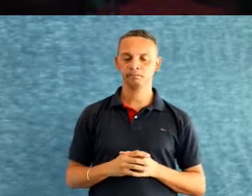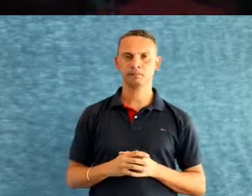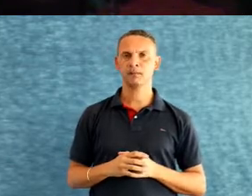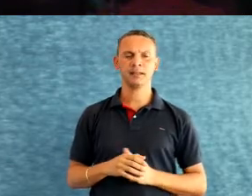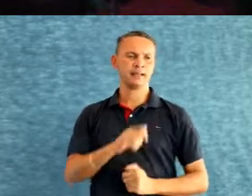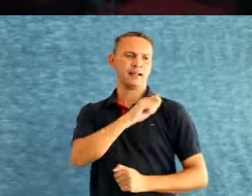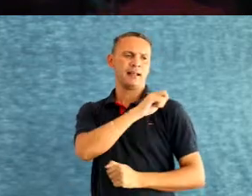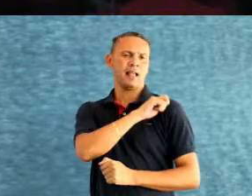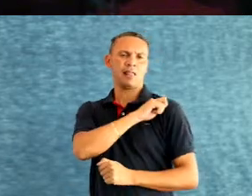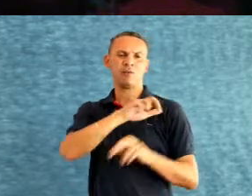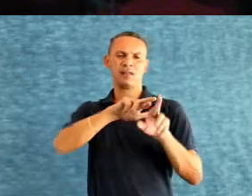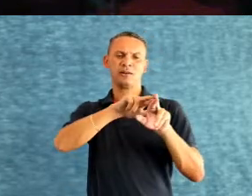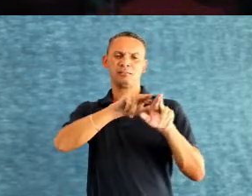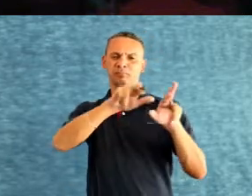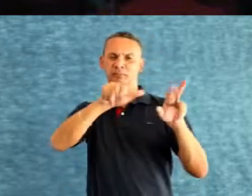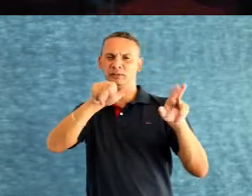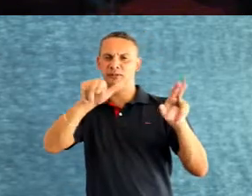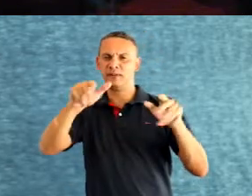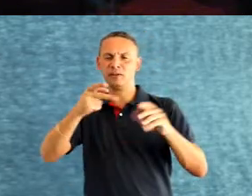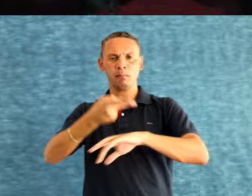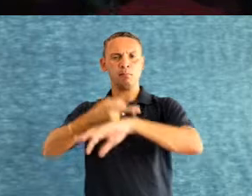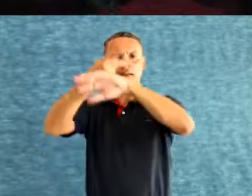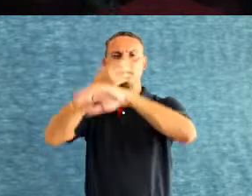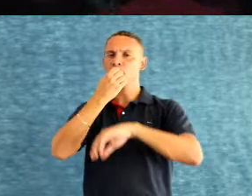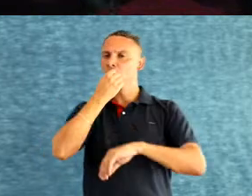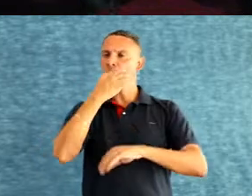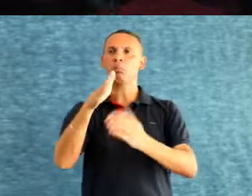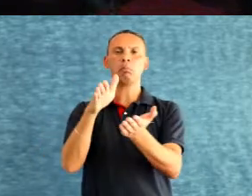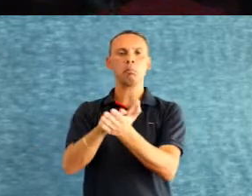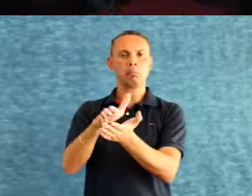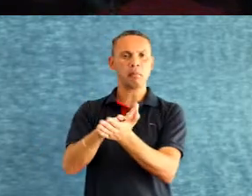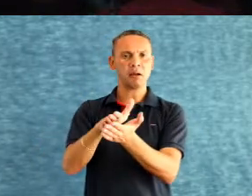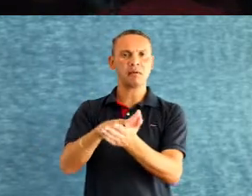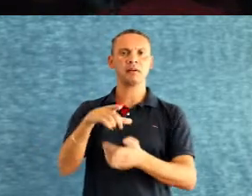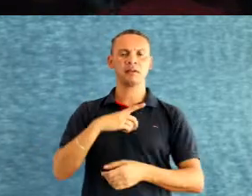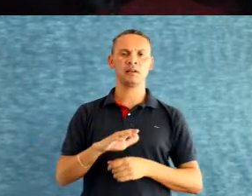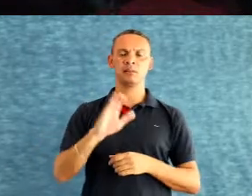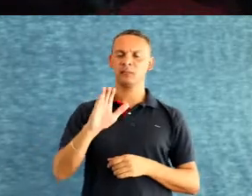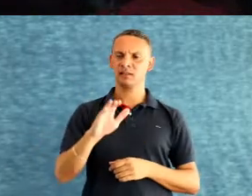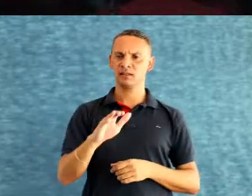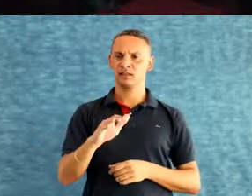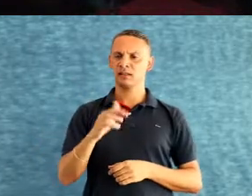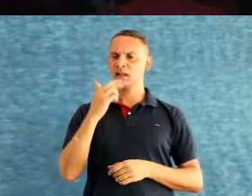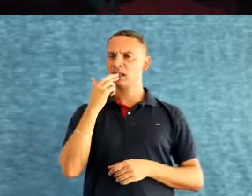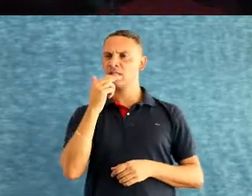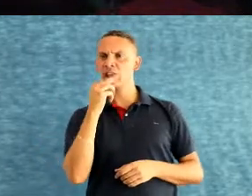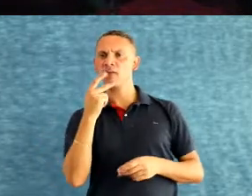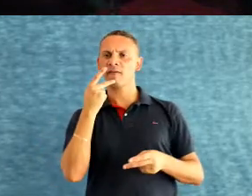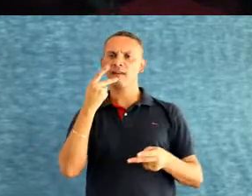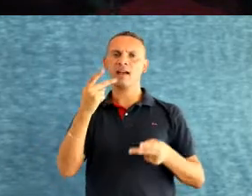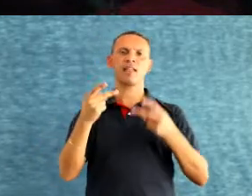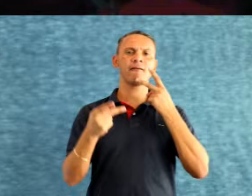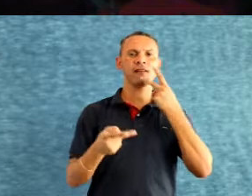foram premiadas com distinção e tudo mais. Aí ele falou assim, trabalhos de línguas de falar, que